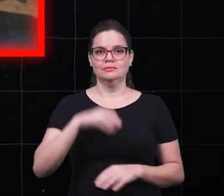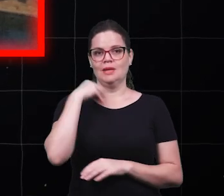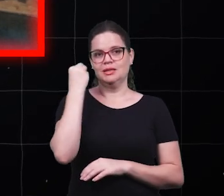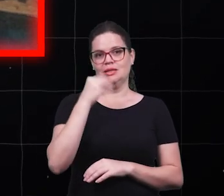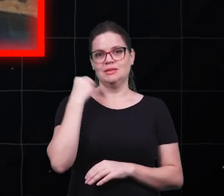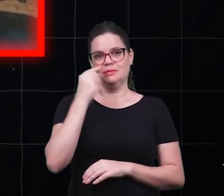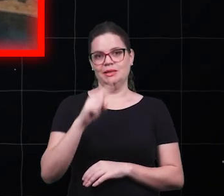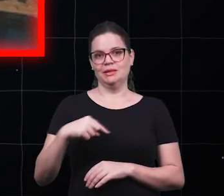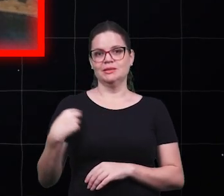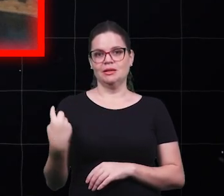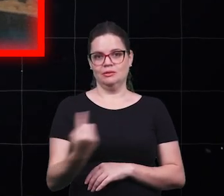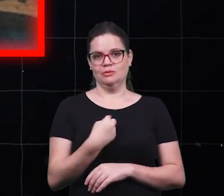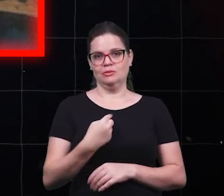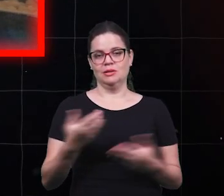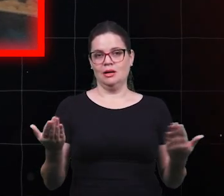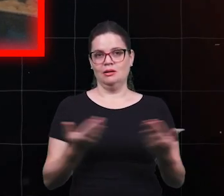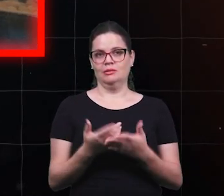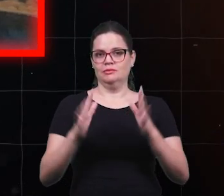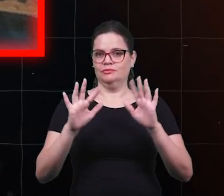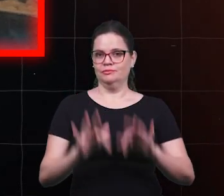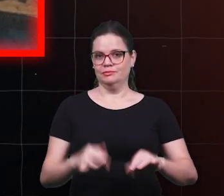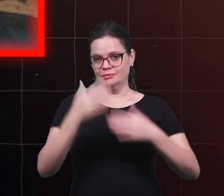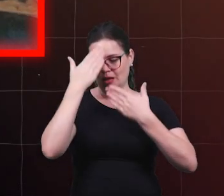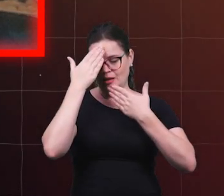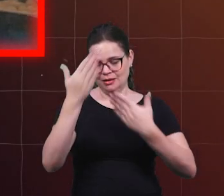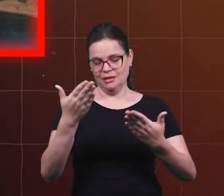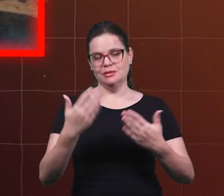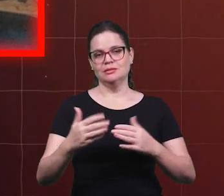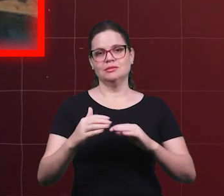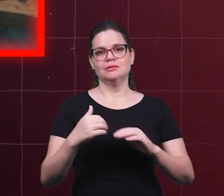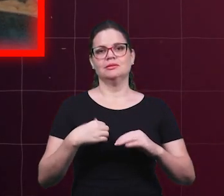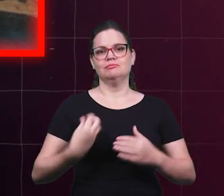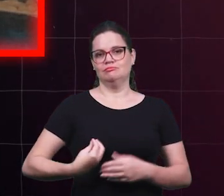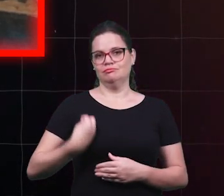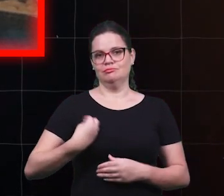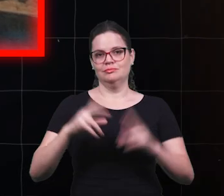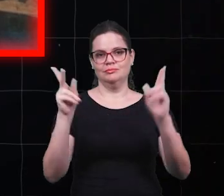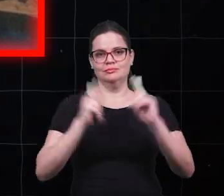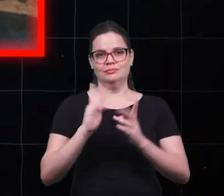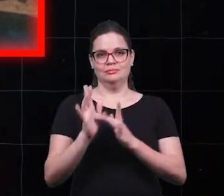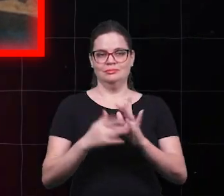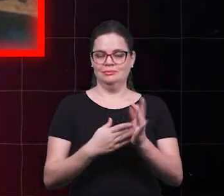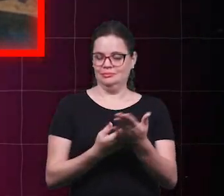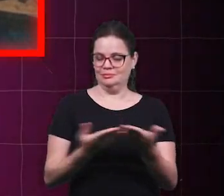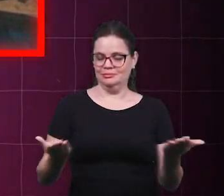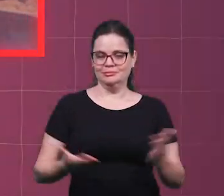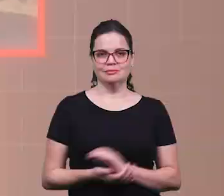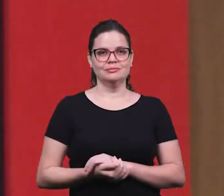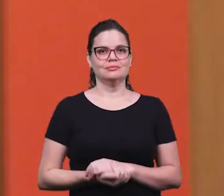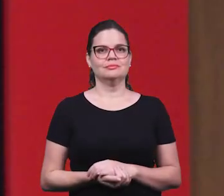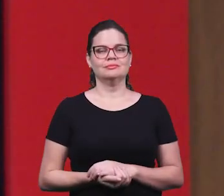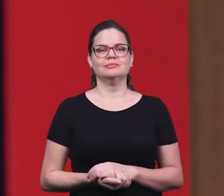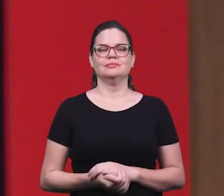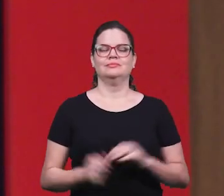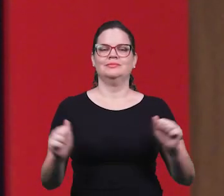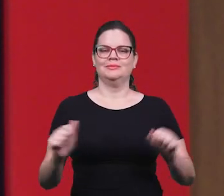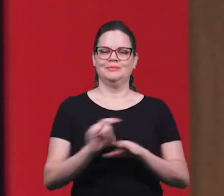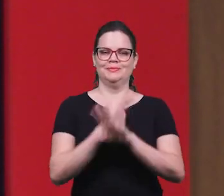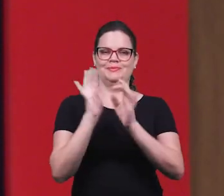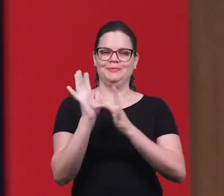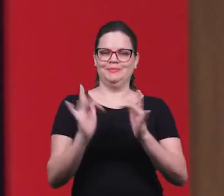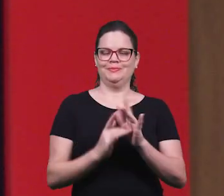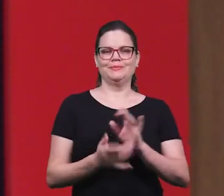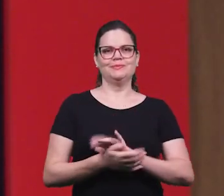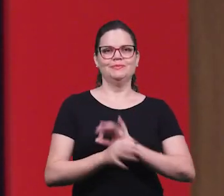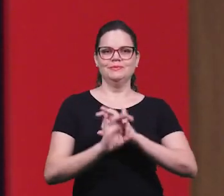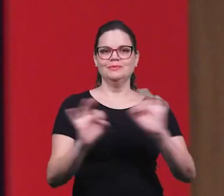que nós vivemos. Eu quero encerrar aqui e agradecer a participação a todos, a paz do Senhor Jesus. Glória a Jesus. Muito